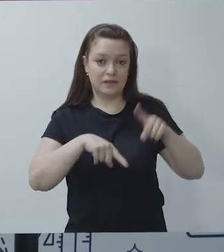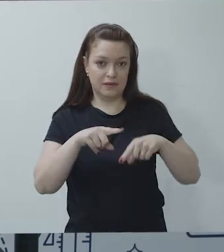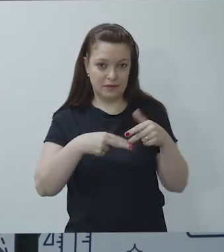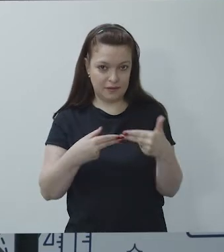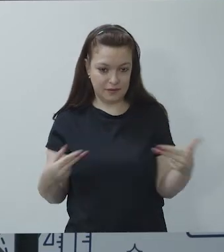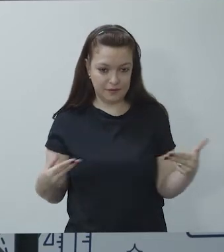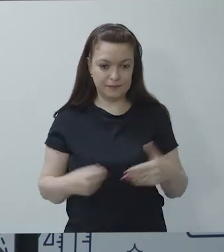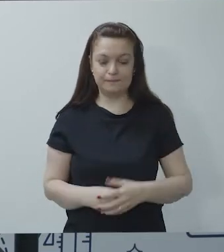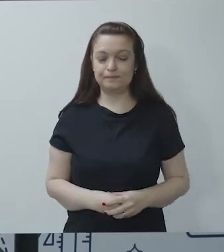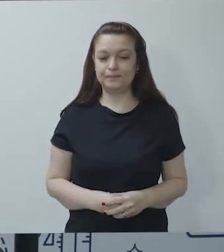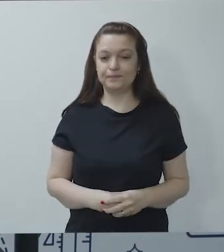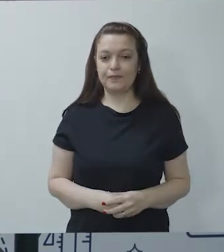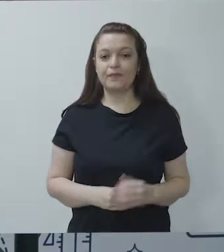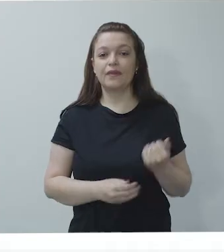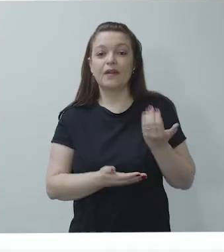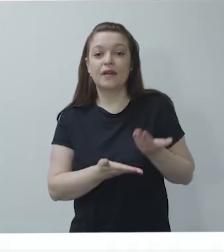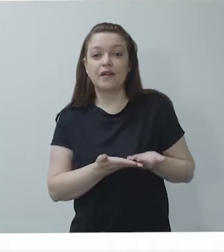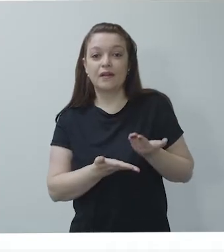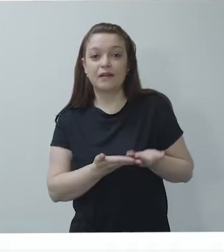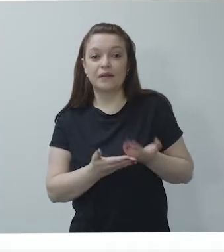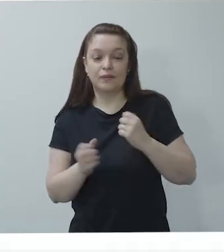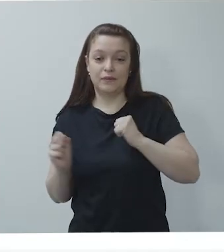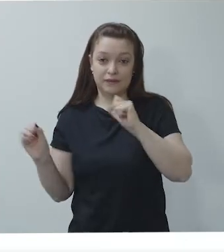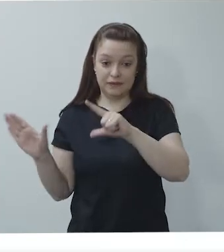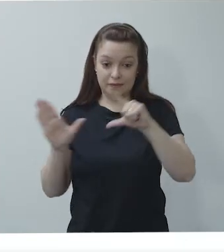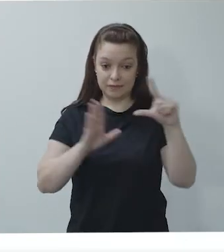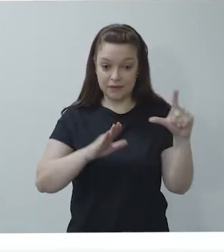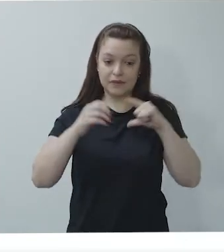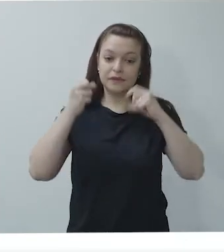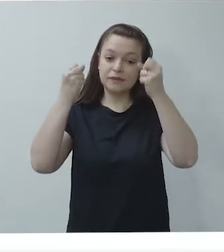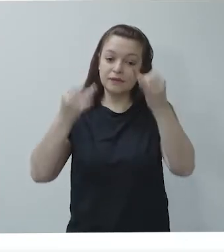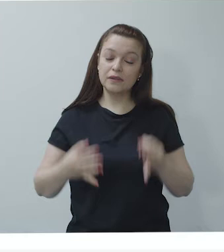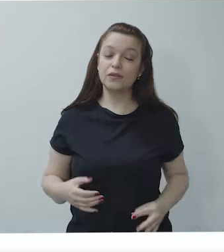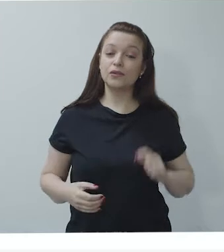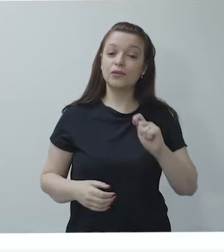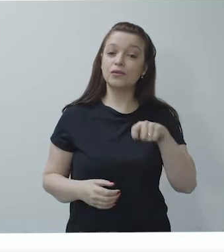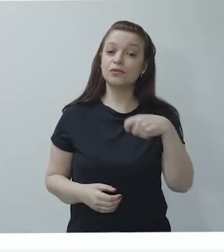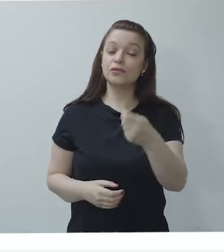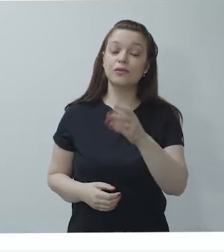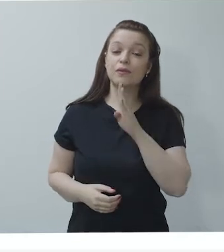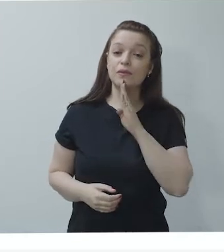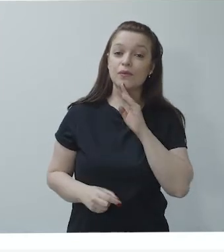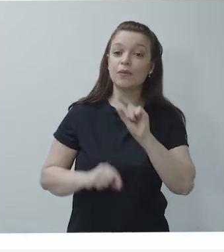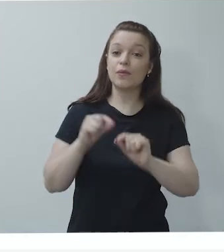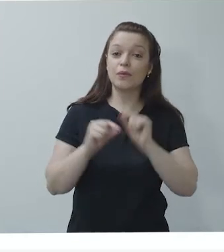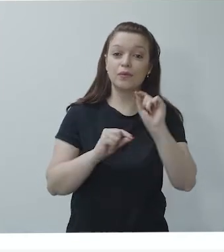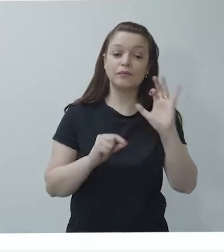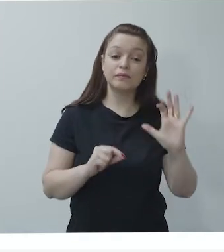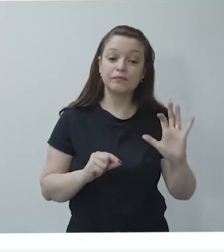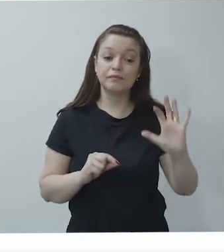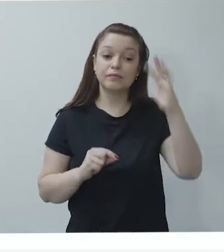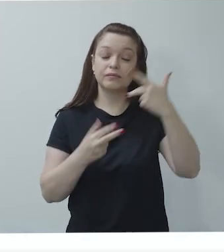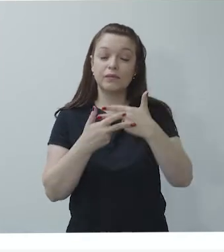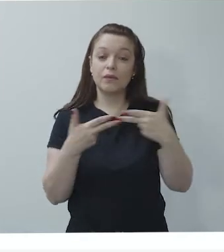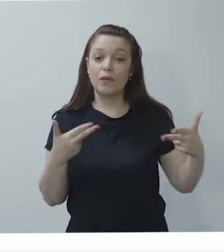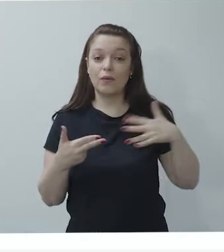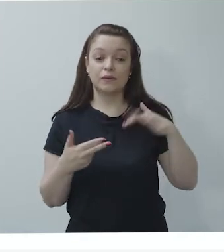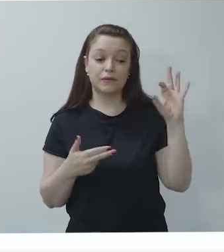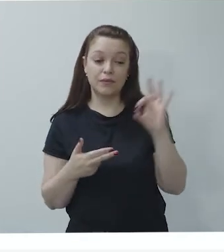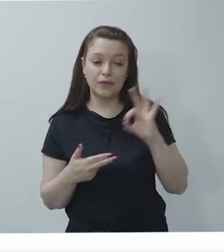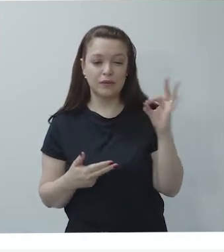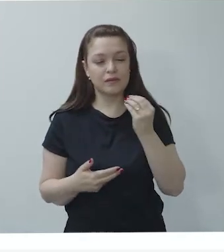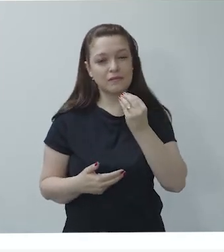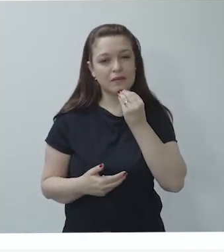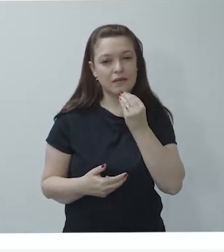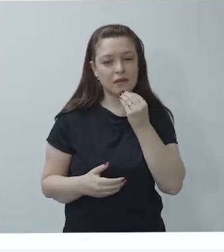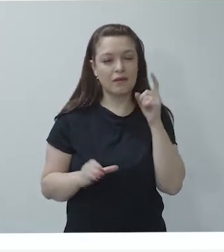na aula da semana, vocês ouviram falar sobre probabilidade, eventos dependentes. O que